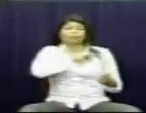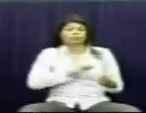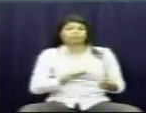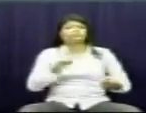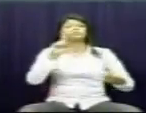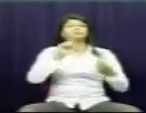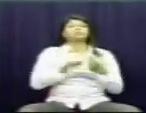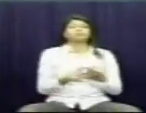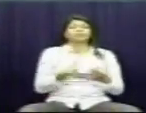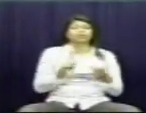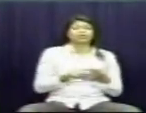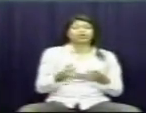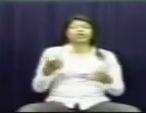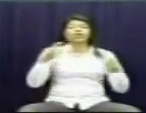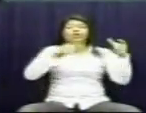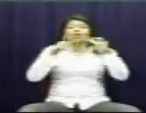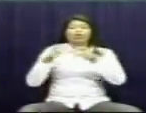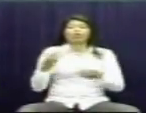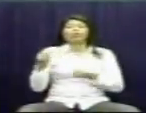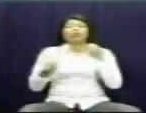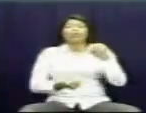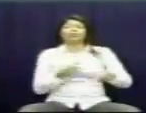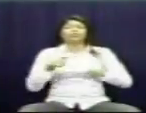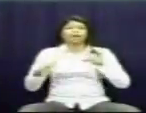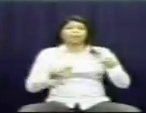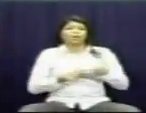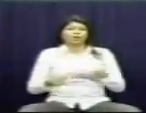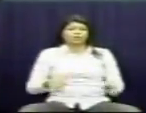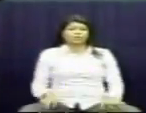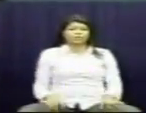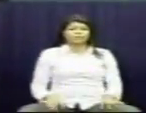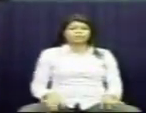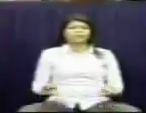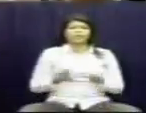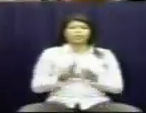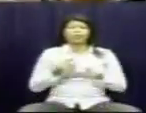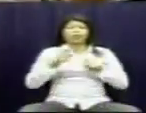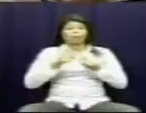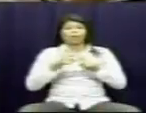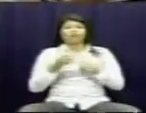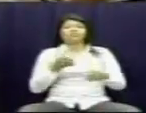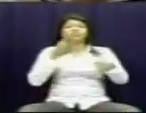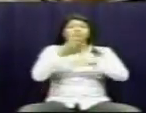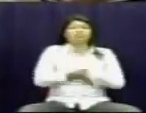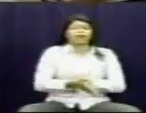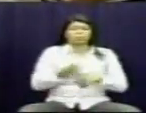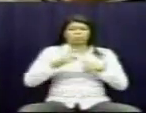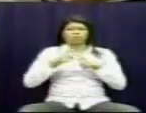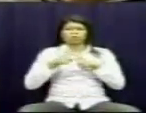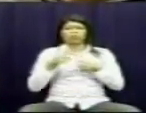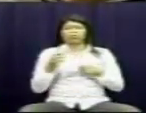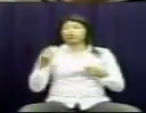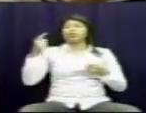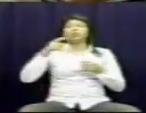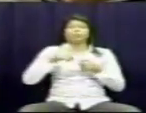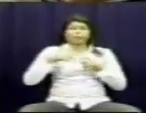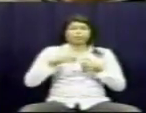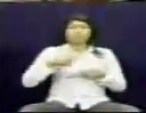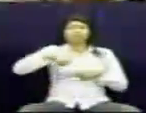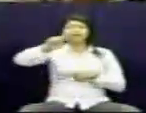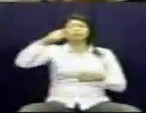salário digno e condições de trabalho. O médico não vai para o interior. Você pode